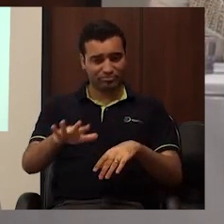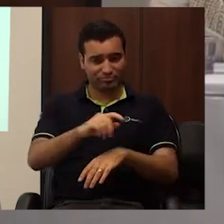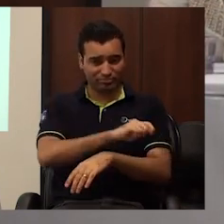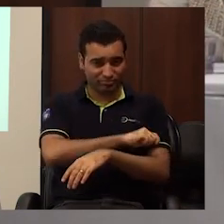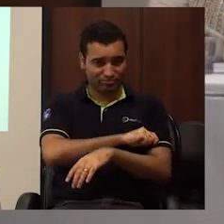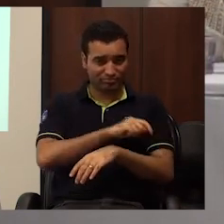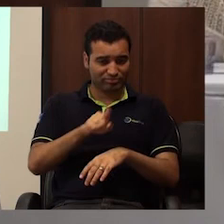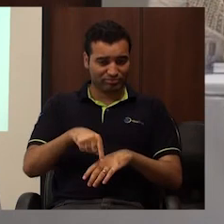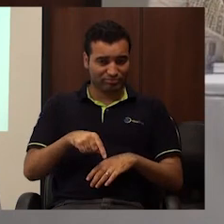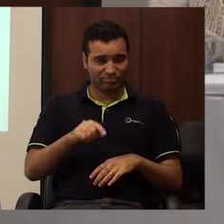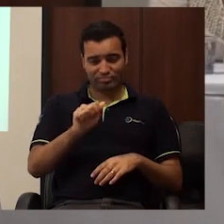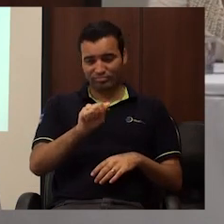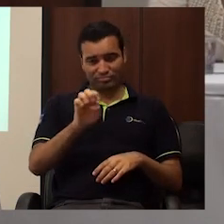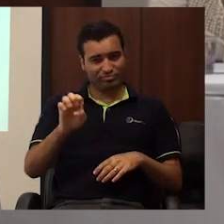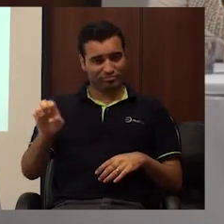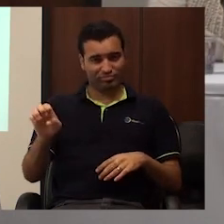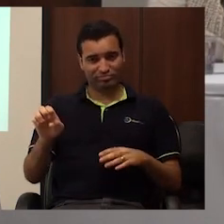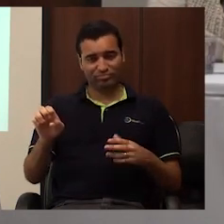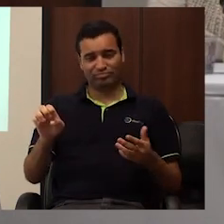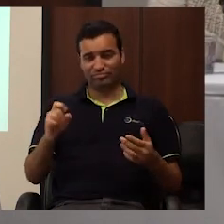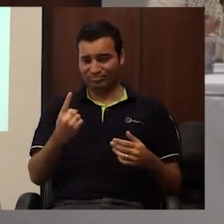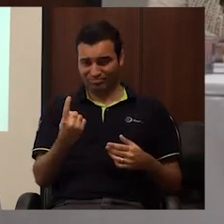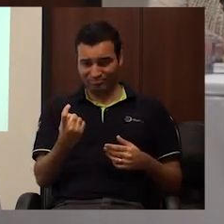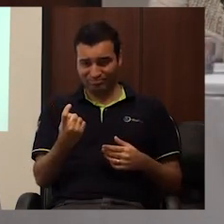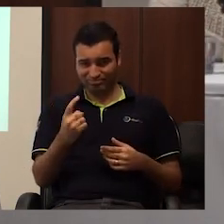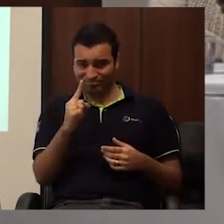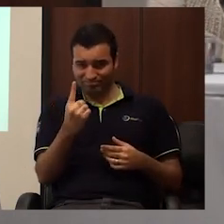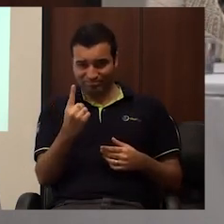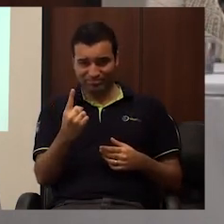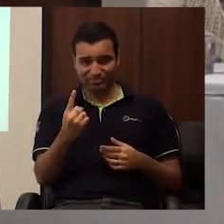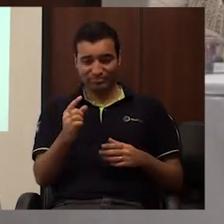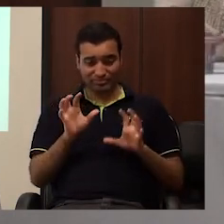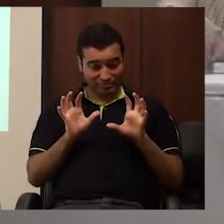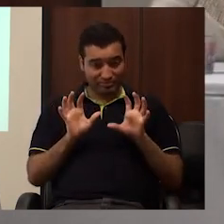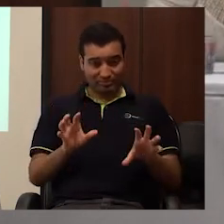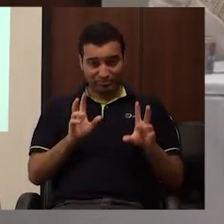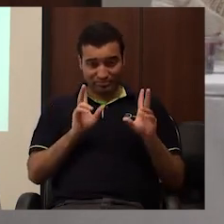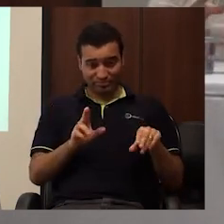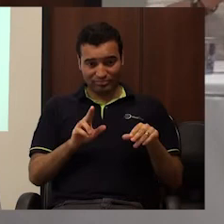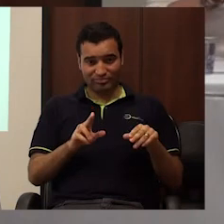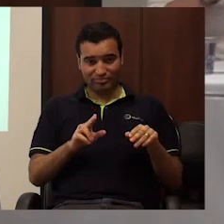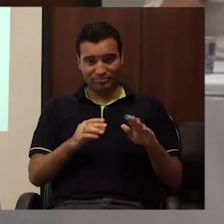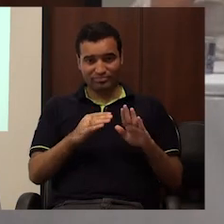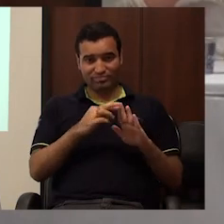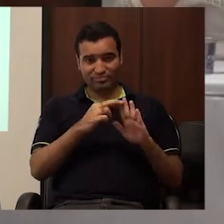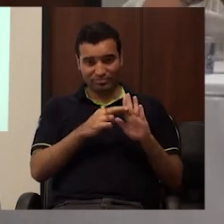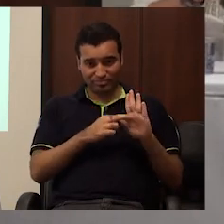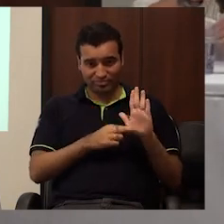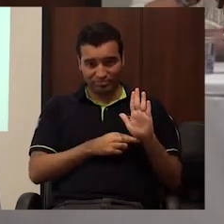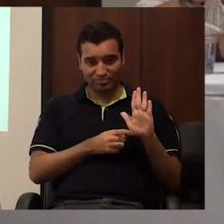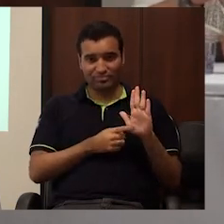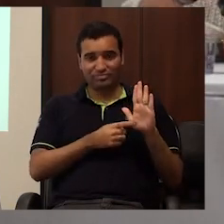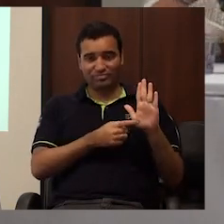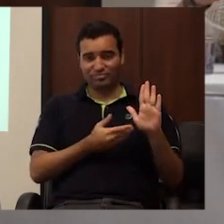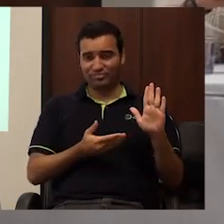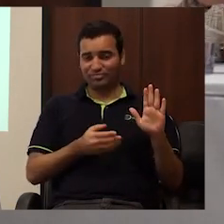alunos seja o AE, né, da forma como ele está sendo construído.